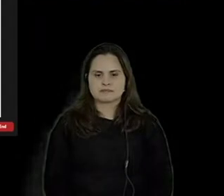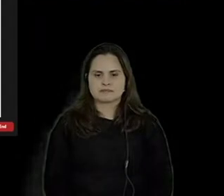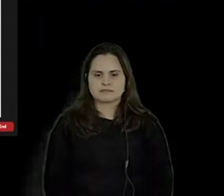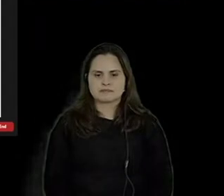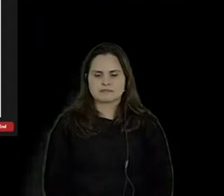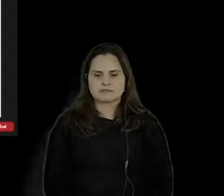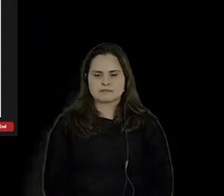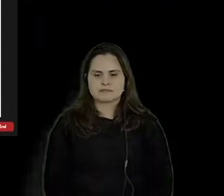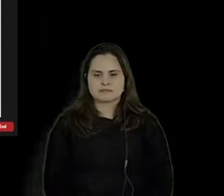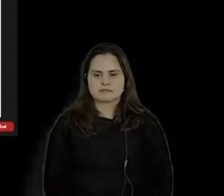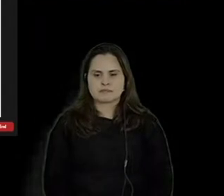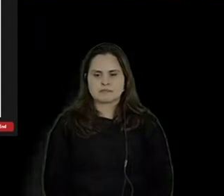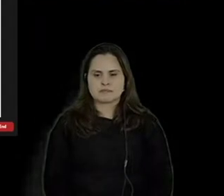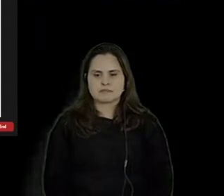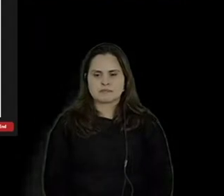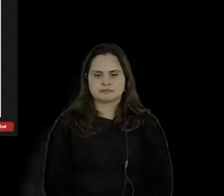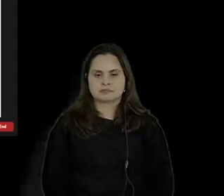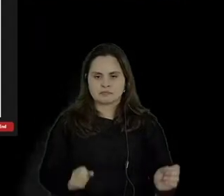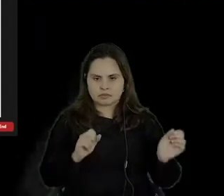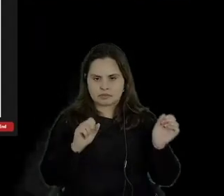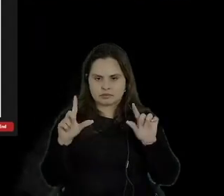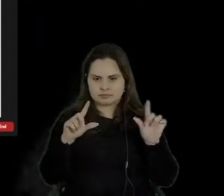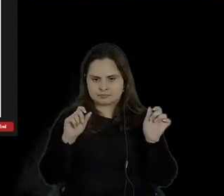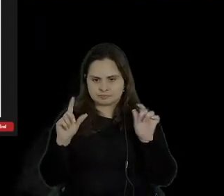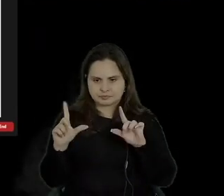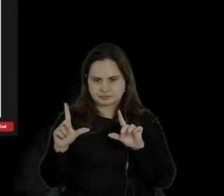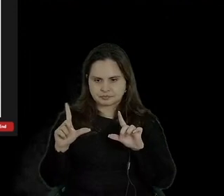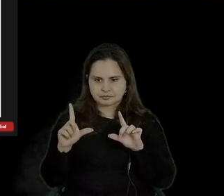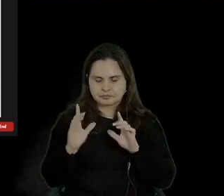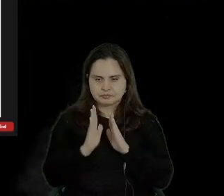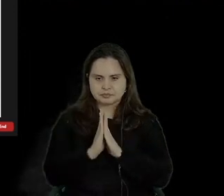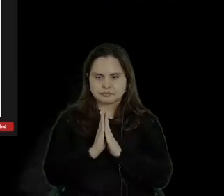Não está passando. Você vai passando para mim?